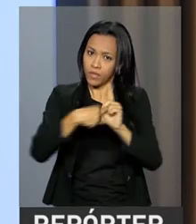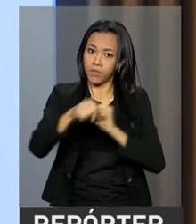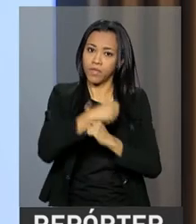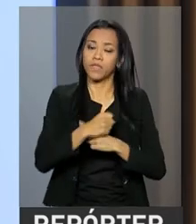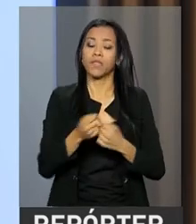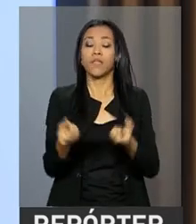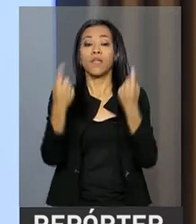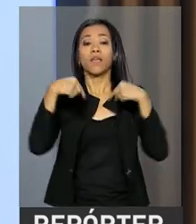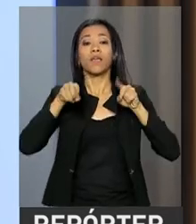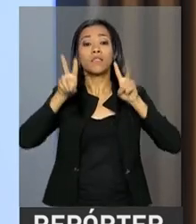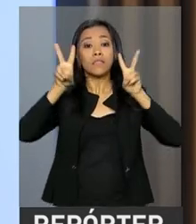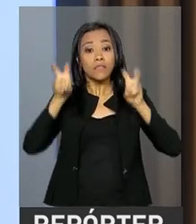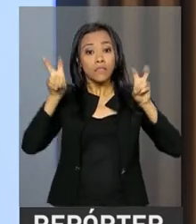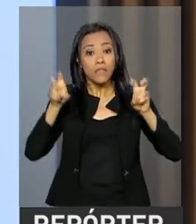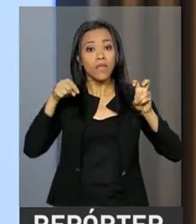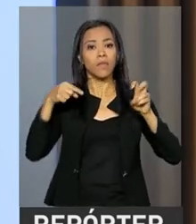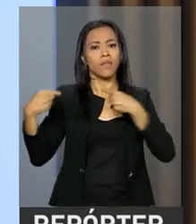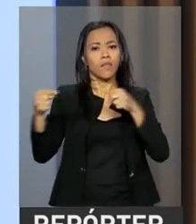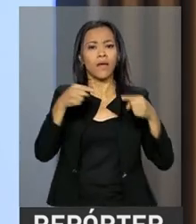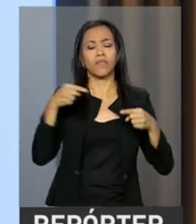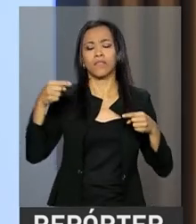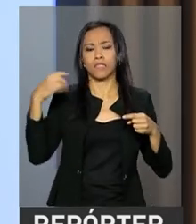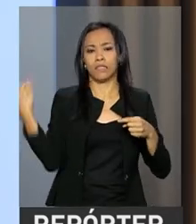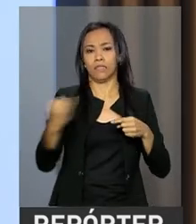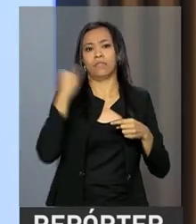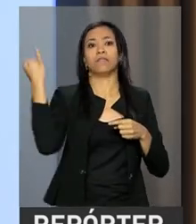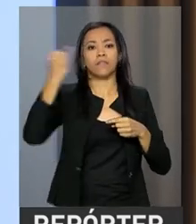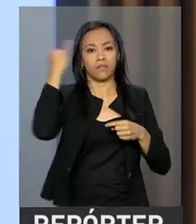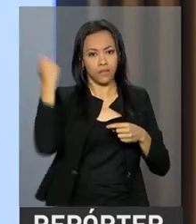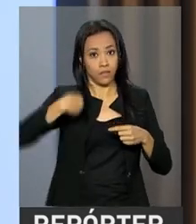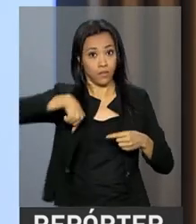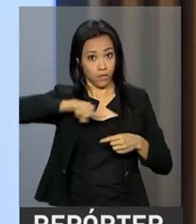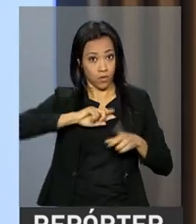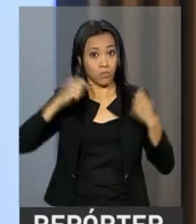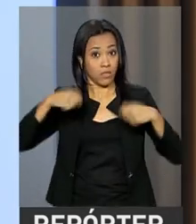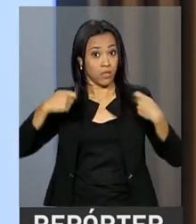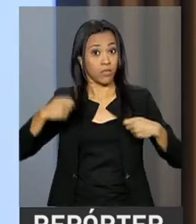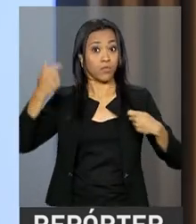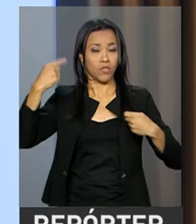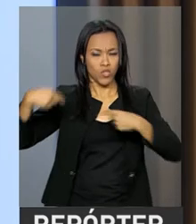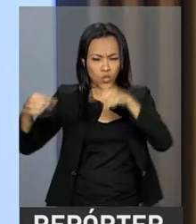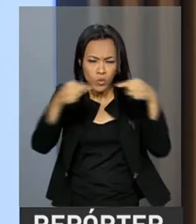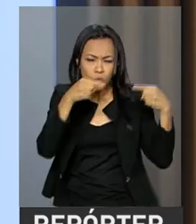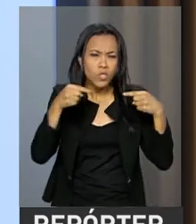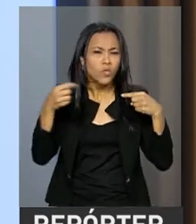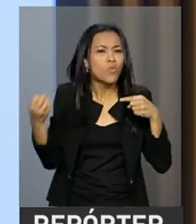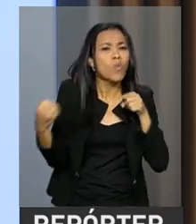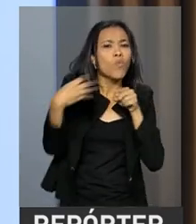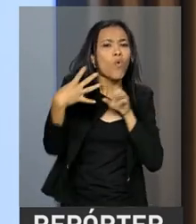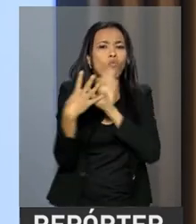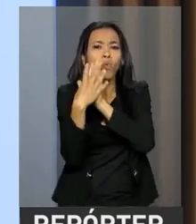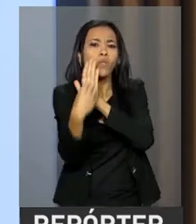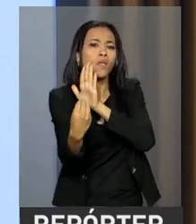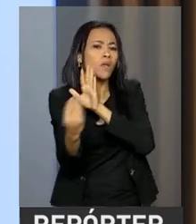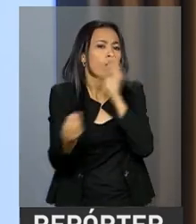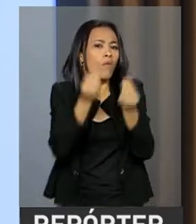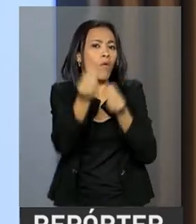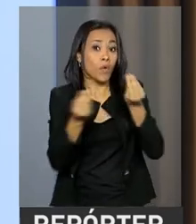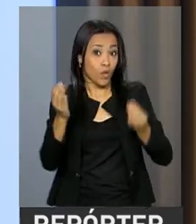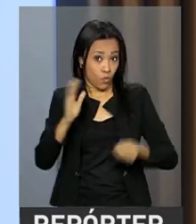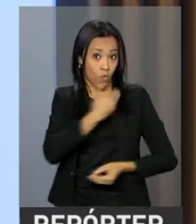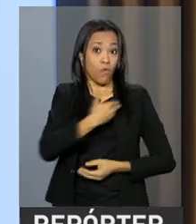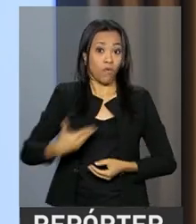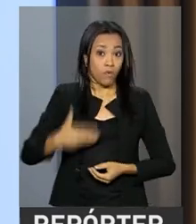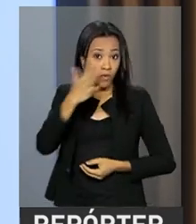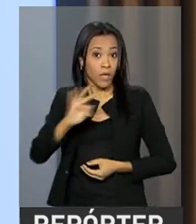da segurança é um debate prioritário. Nós precisamos discutir esse novo modelo, onde o governo federal, pela primeira vez,